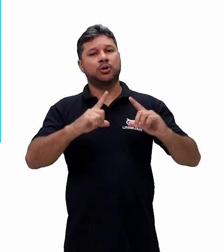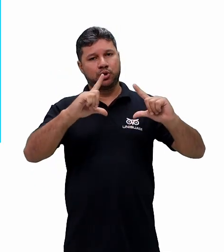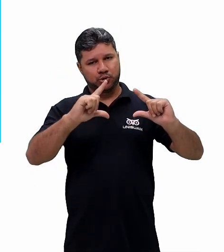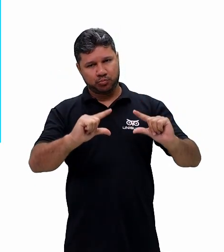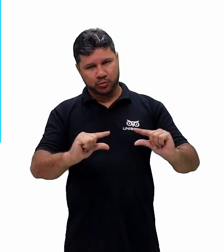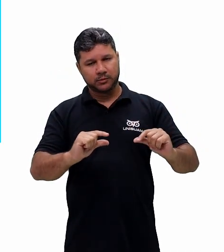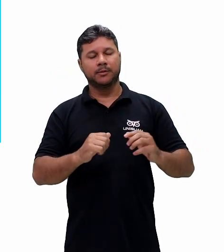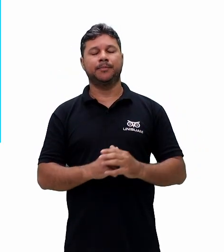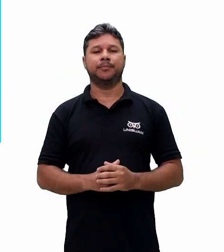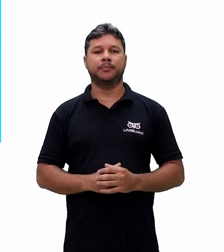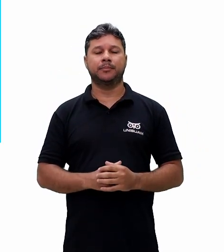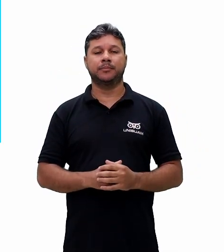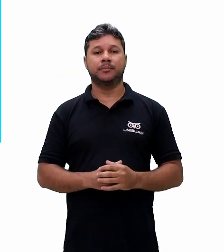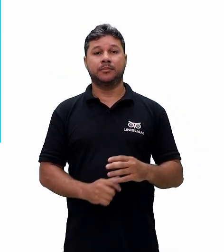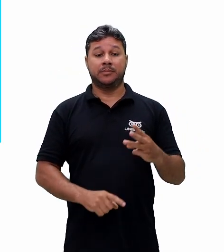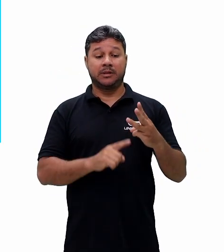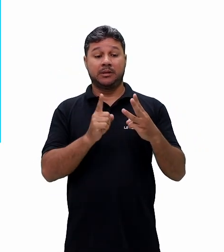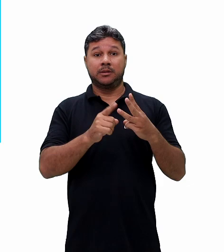tardia.